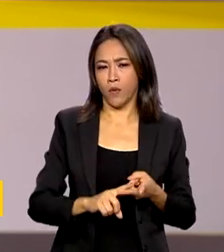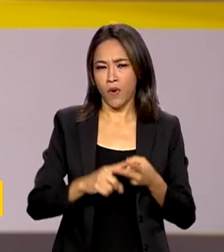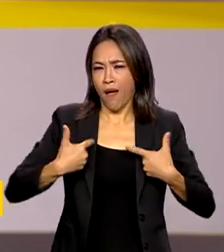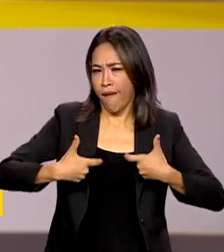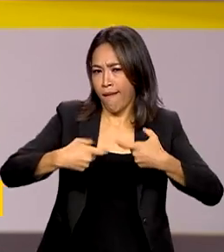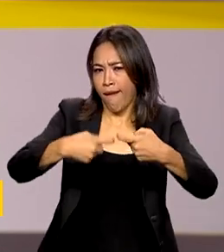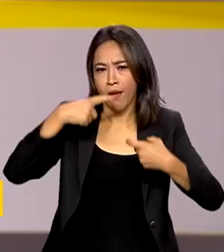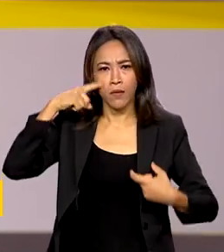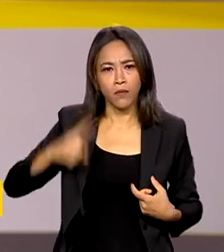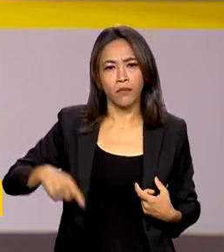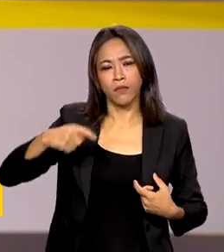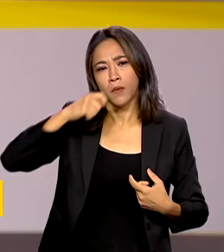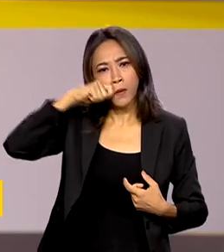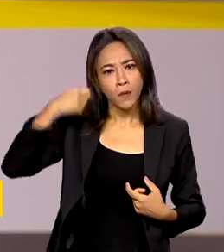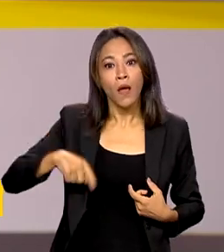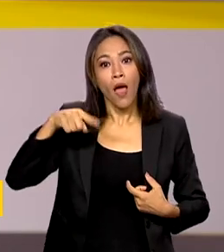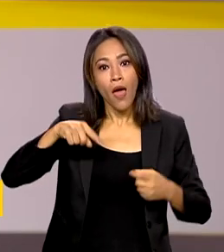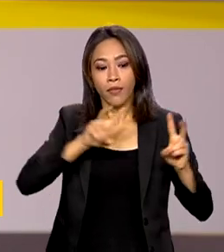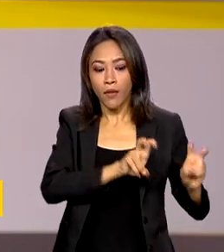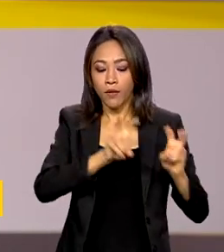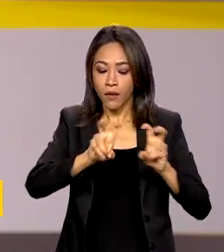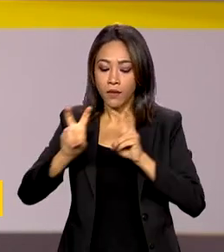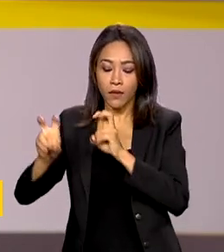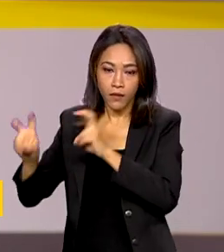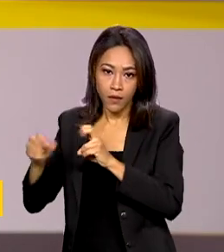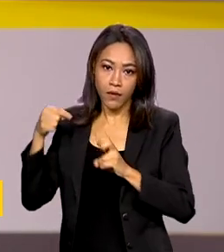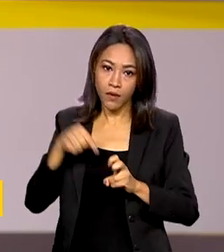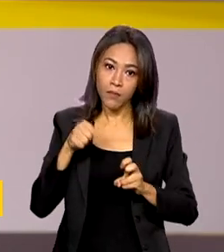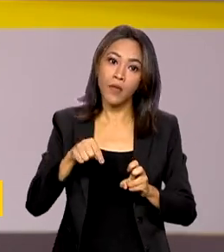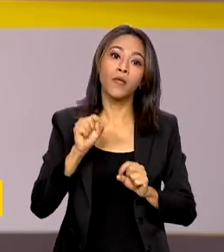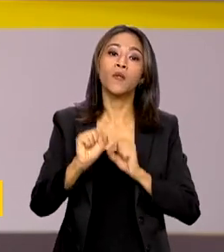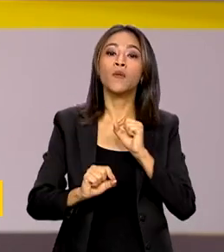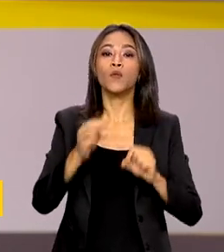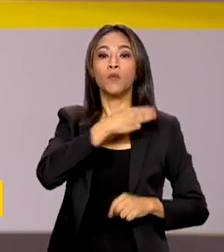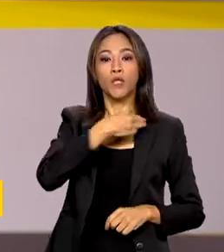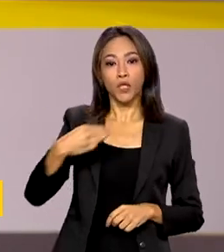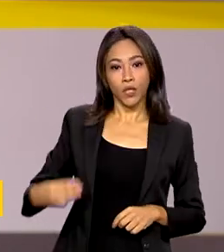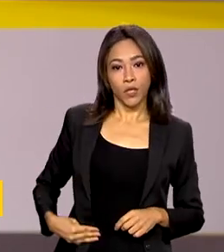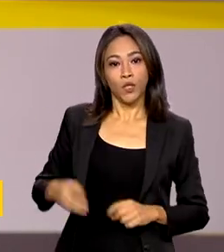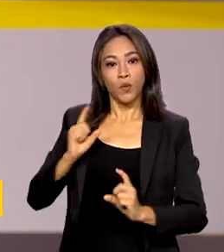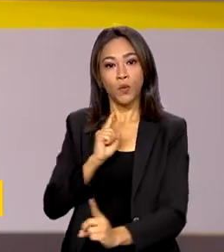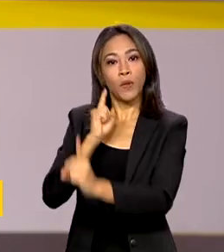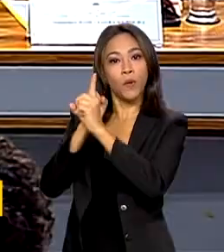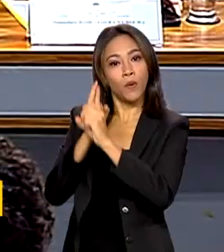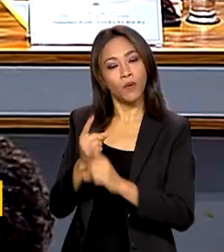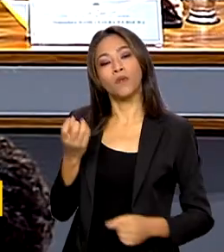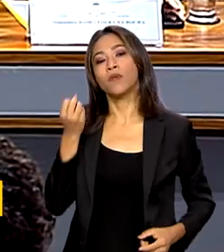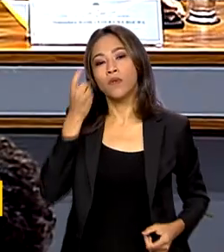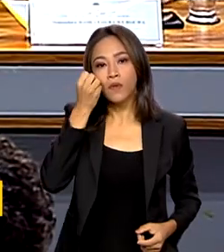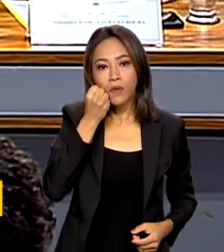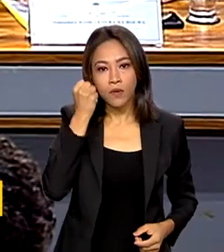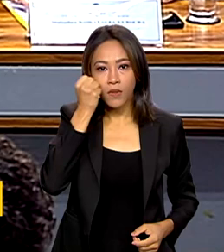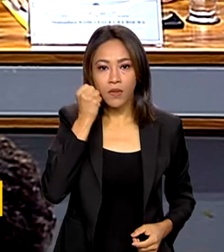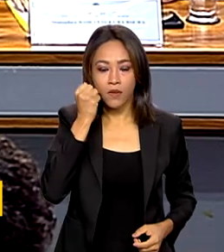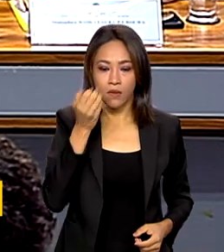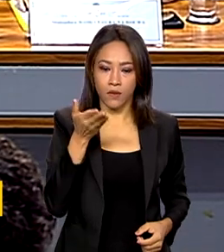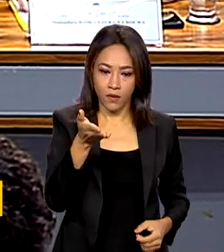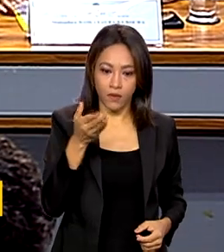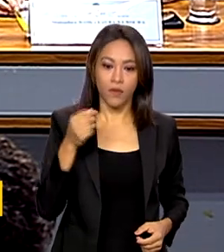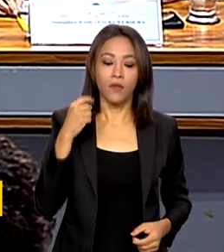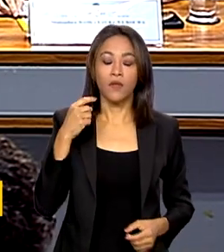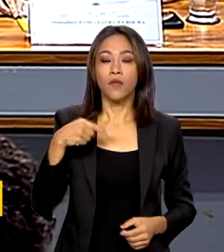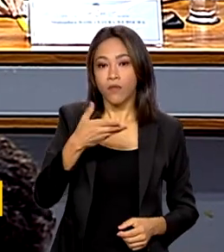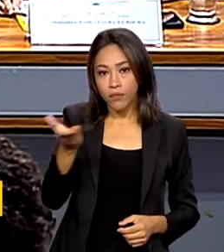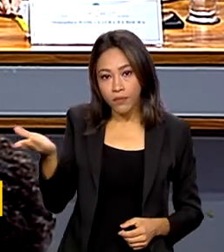Ucrânia foram temas da participação do ministro das relações exteriores Mauro Vieira no senado em